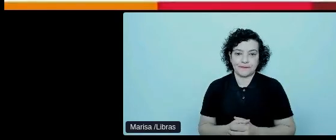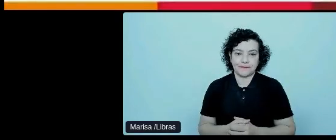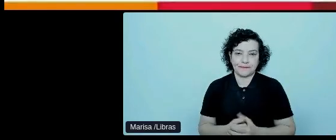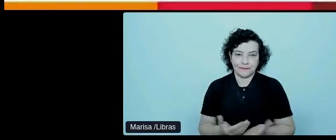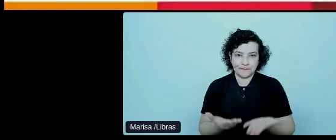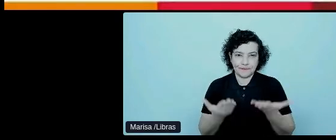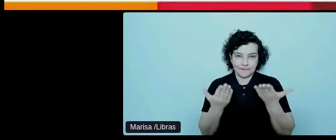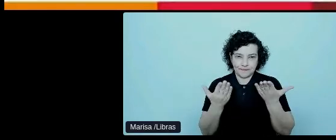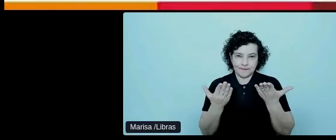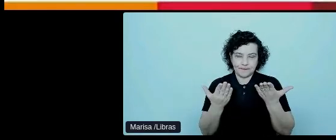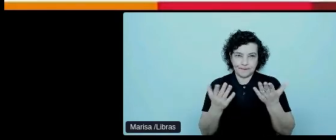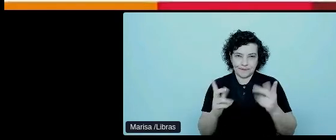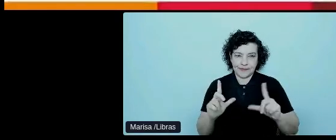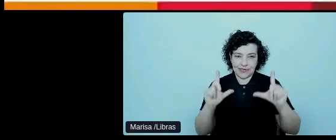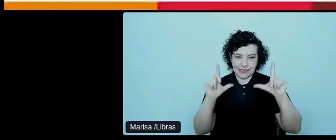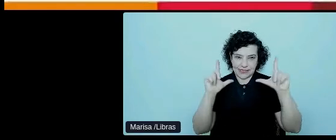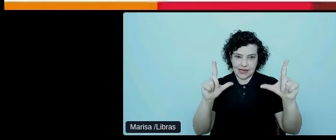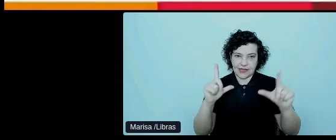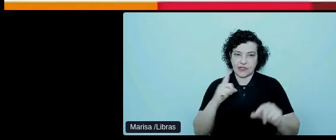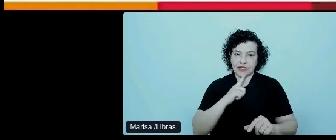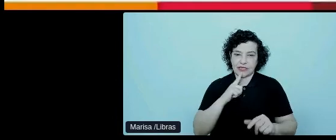Visualmente, esse slide traz